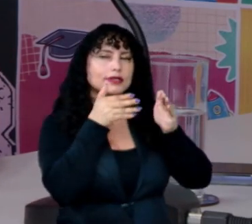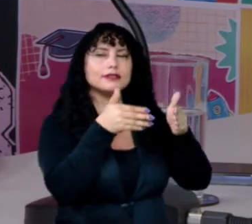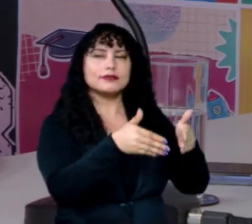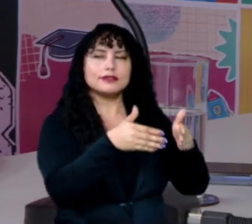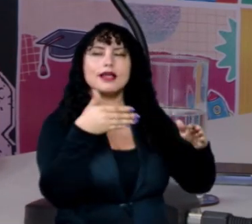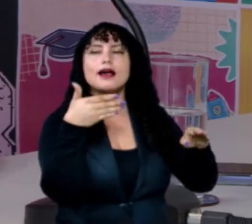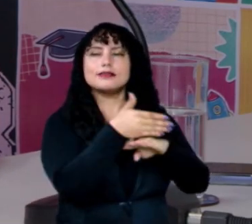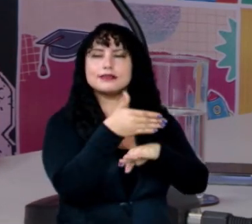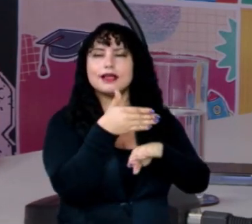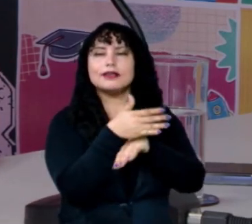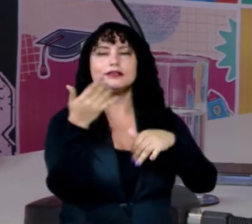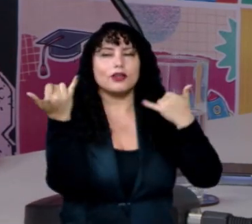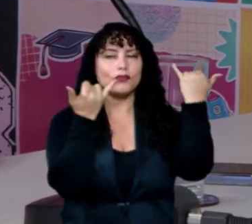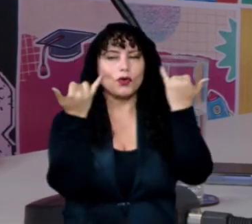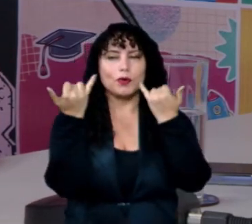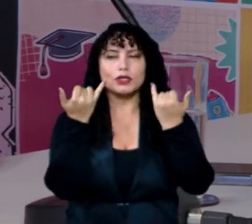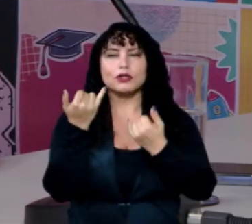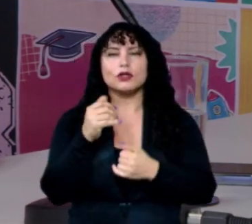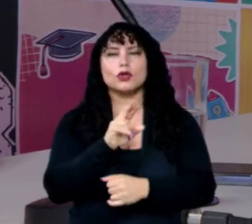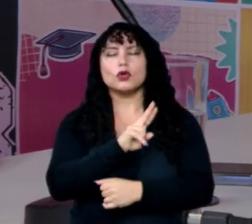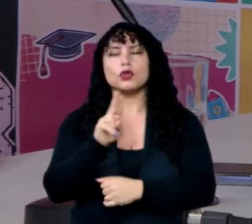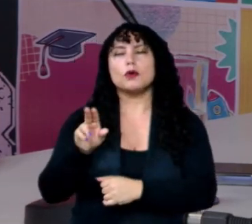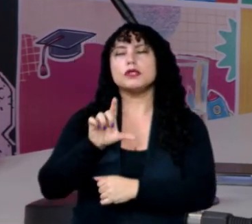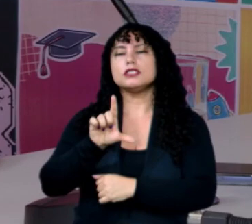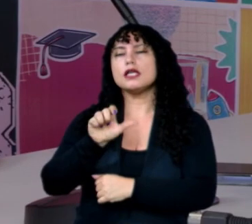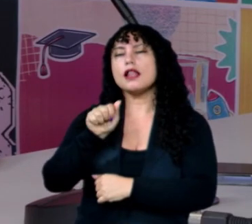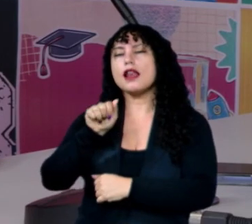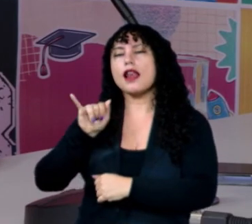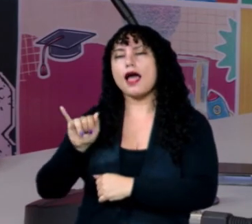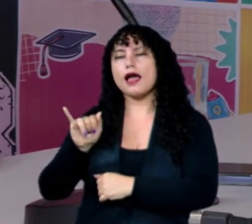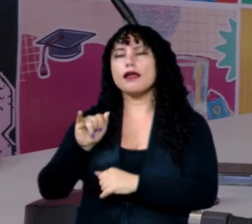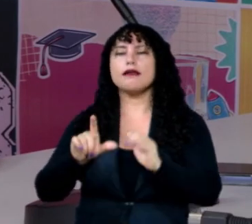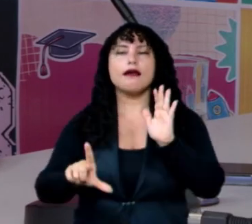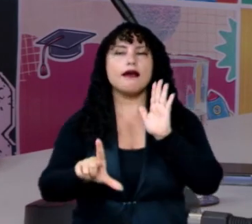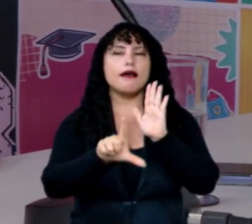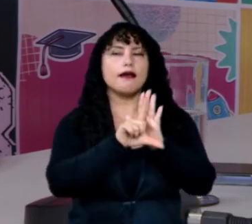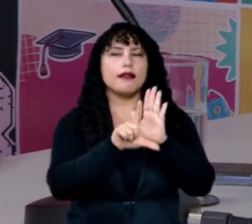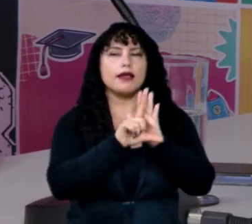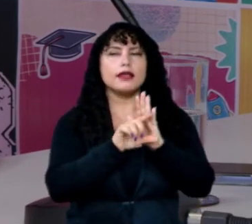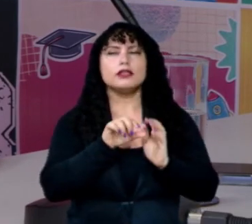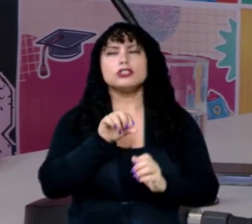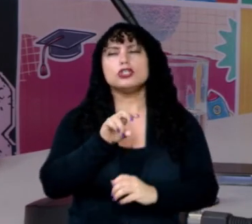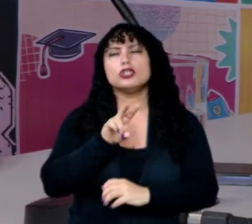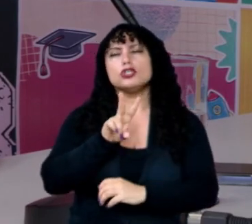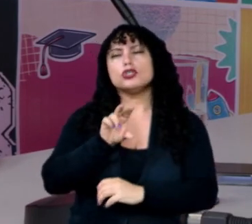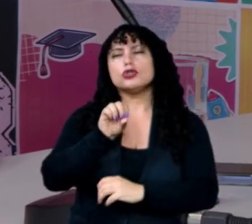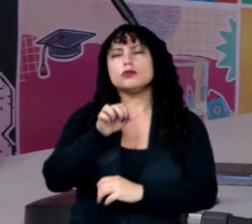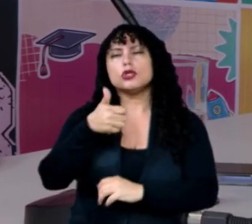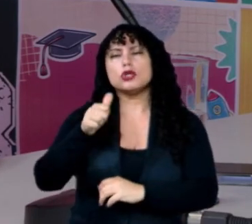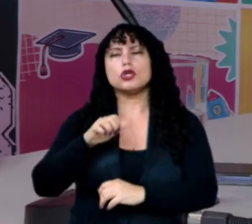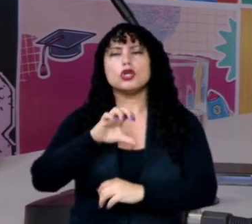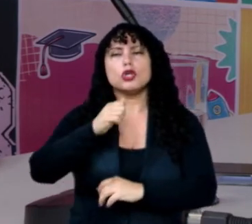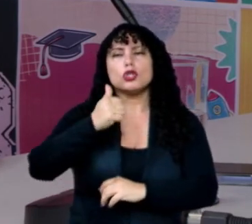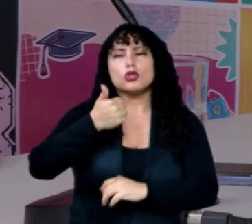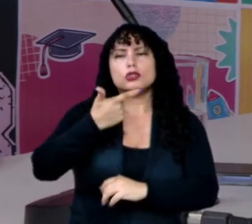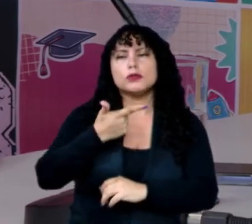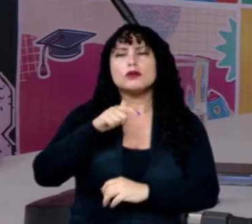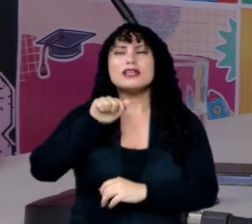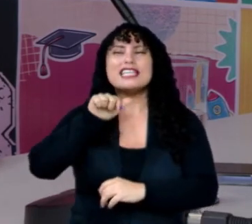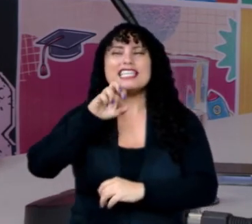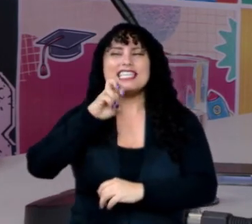de acesso à informação, né, que a gente chama de lei. E essa lei, que é de 2011, Lei